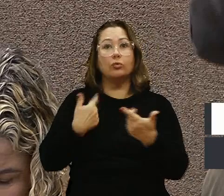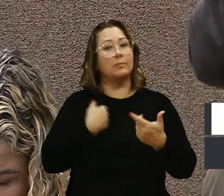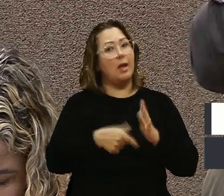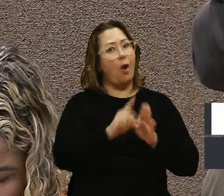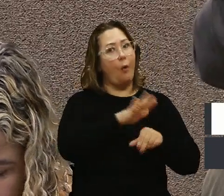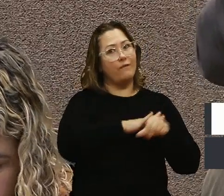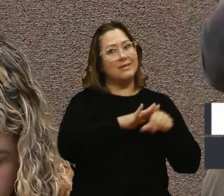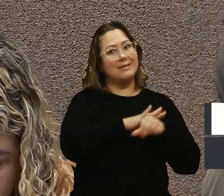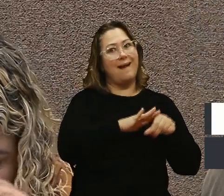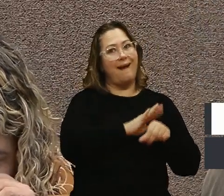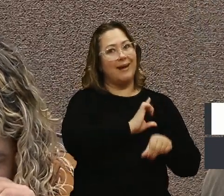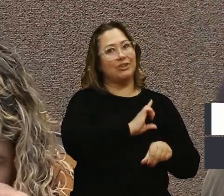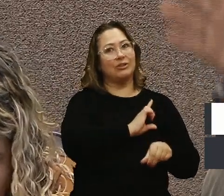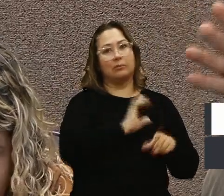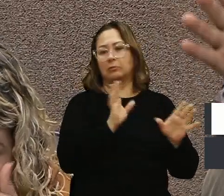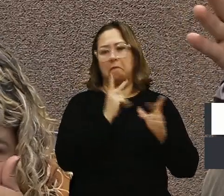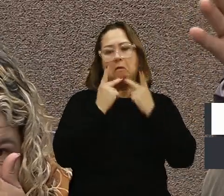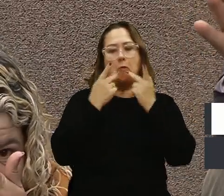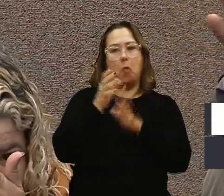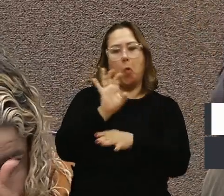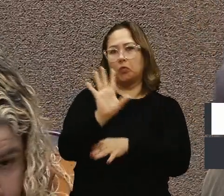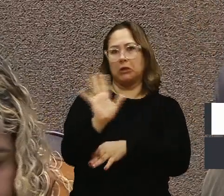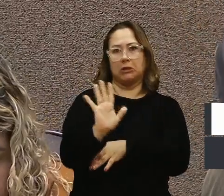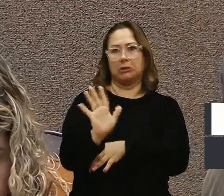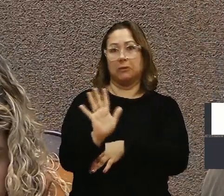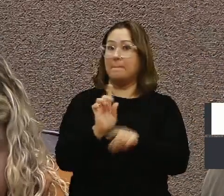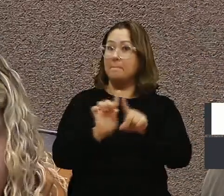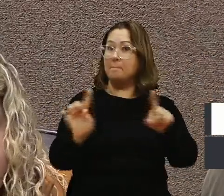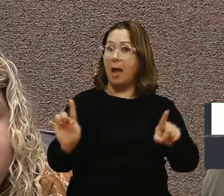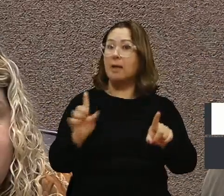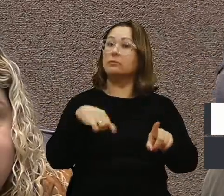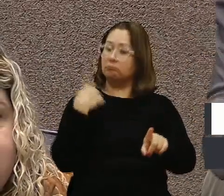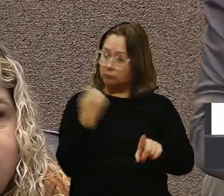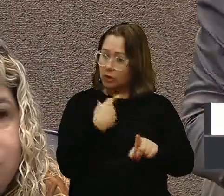conversado um pouco mais. Ninguém está dizendo que é contra, mas que a gente